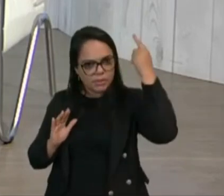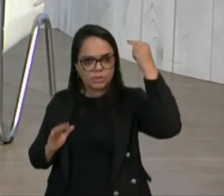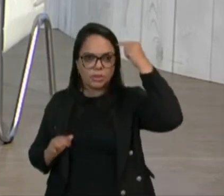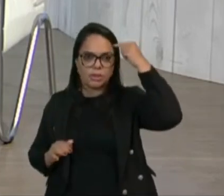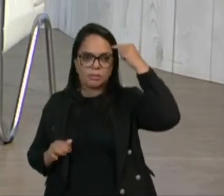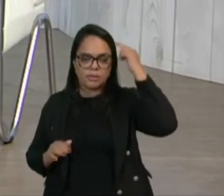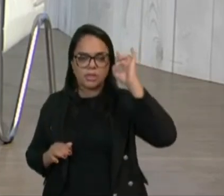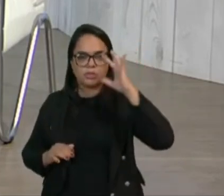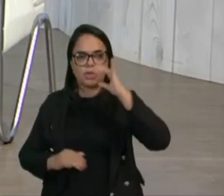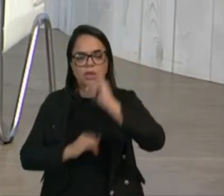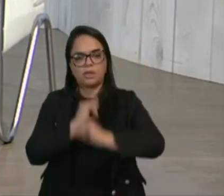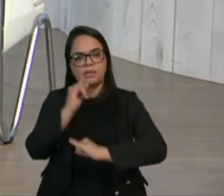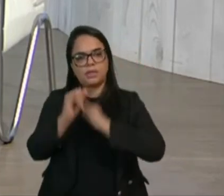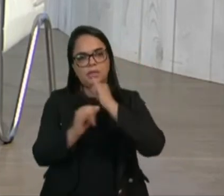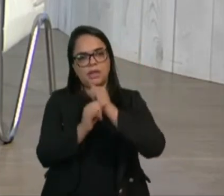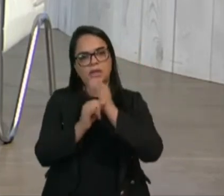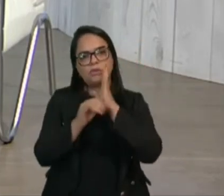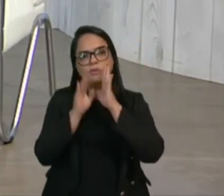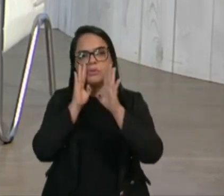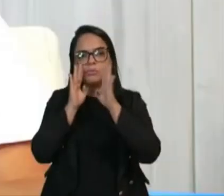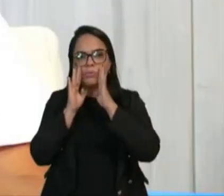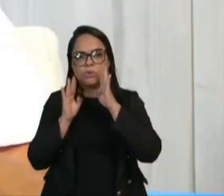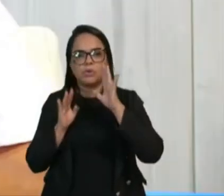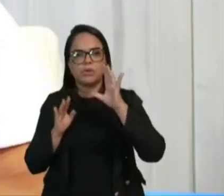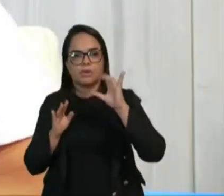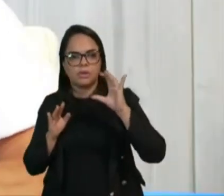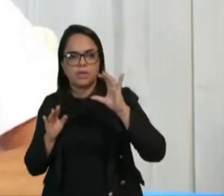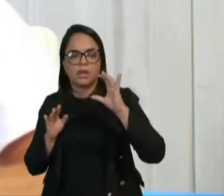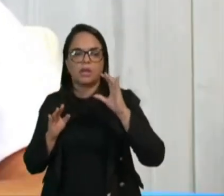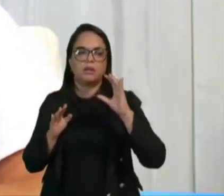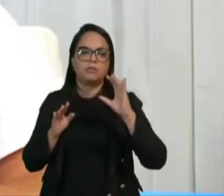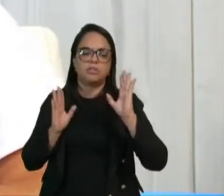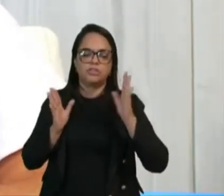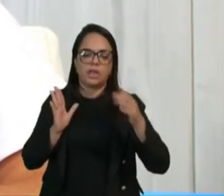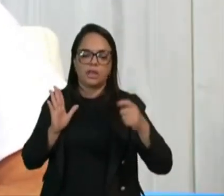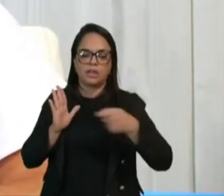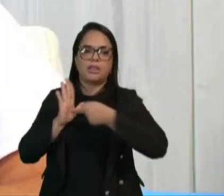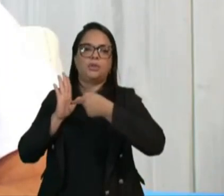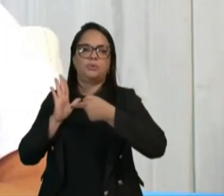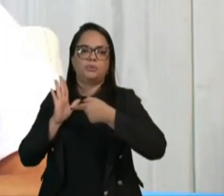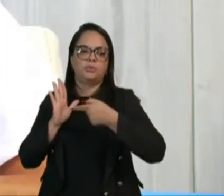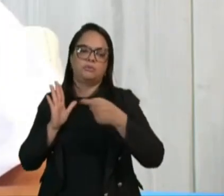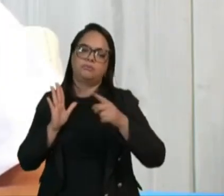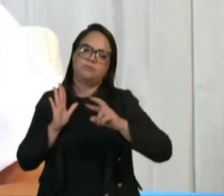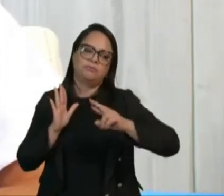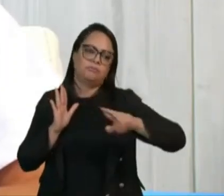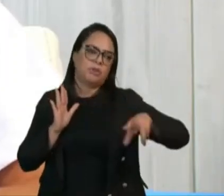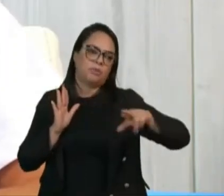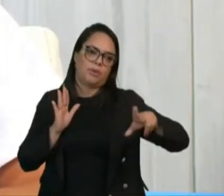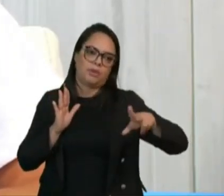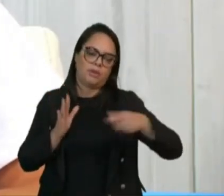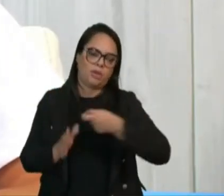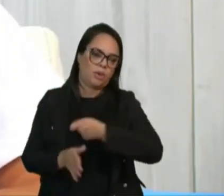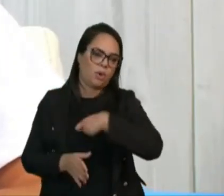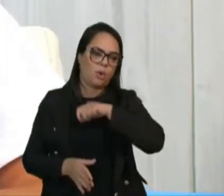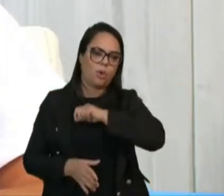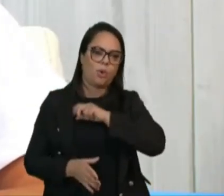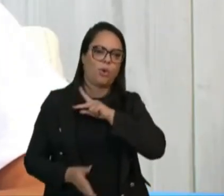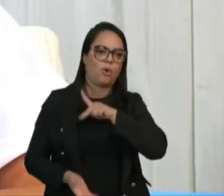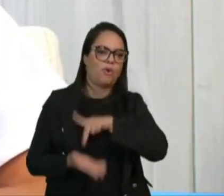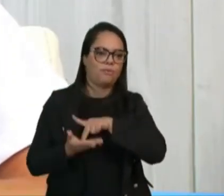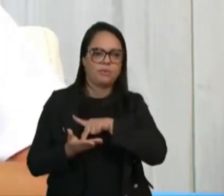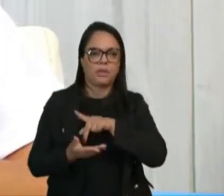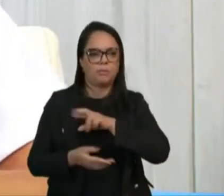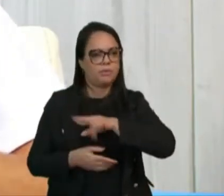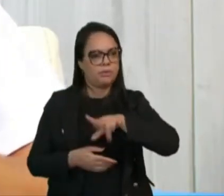lá na internet, lá no Facebook, lá no Instagram, que ela está denunciando. Ela não está denunciando. Oficialmente, não.